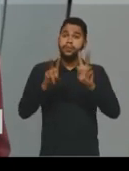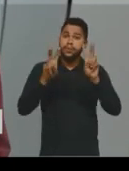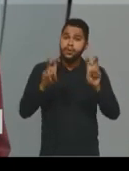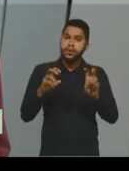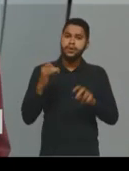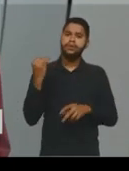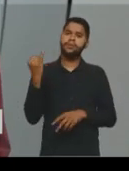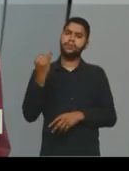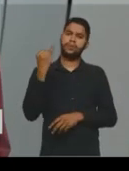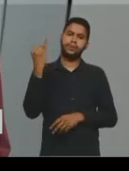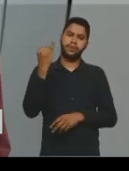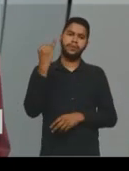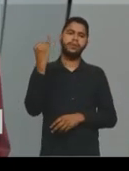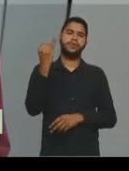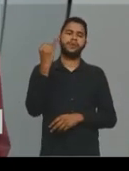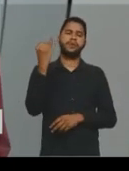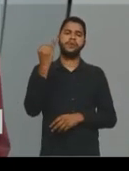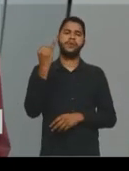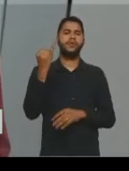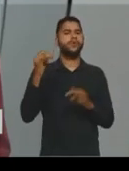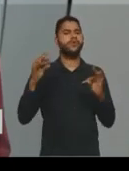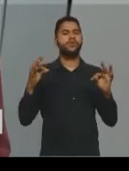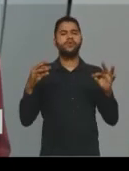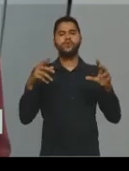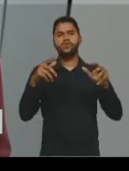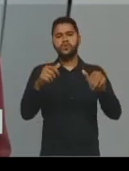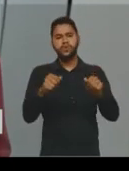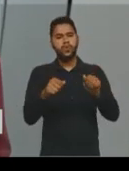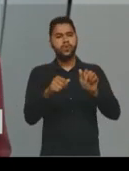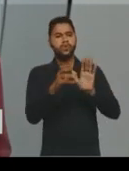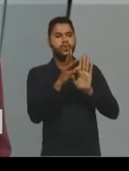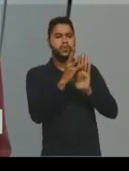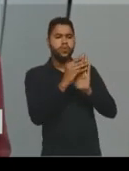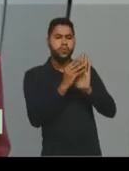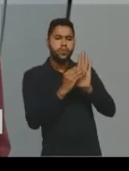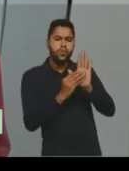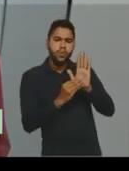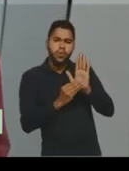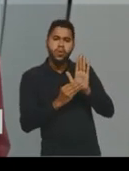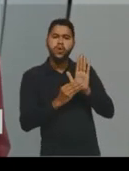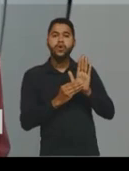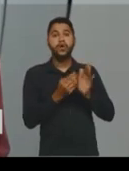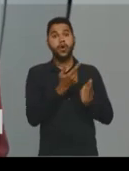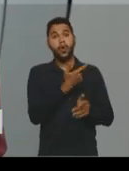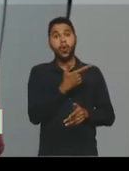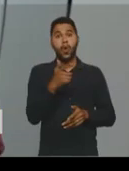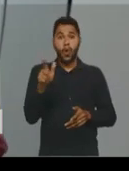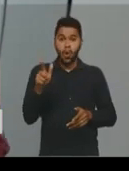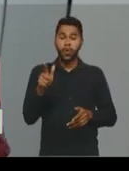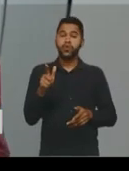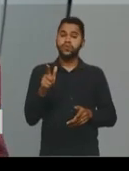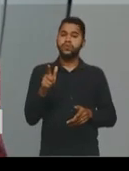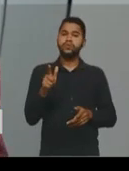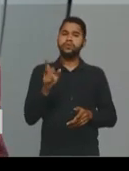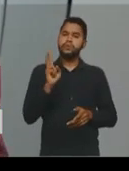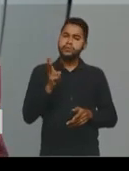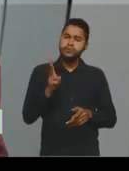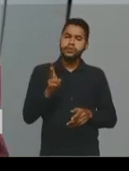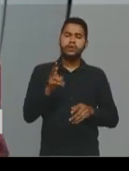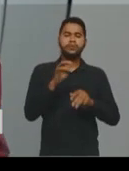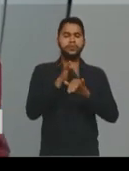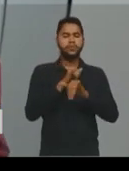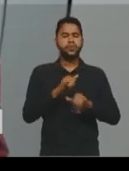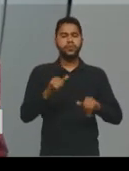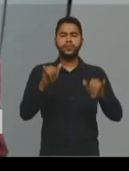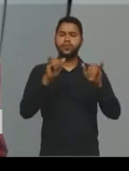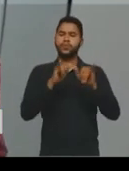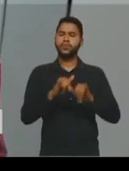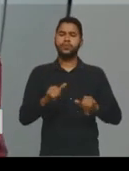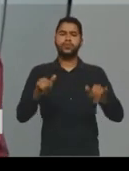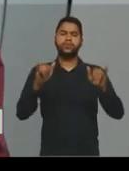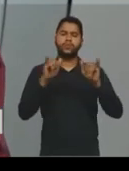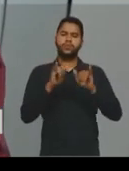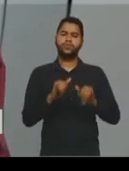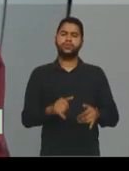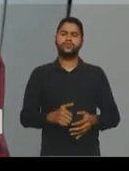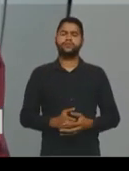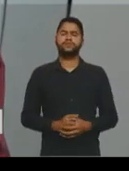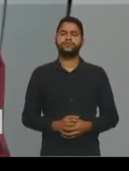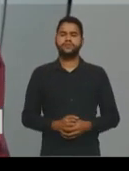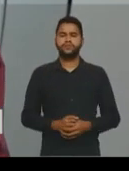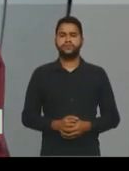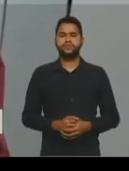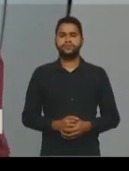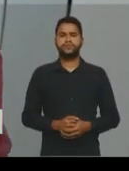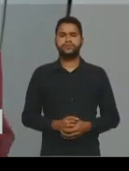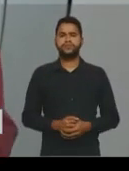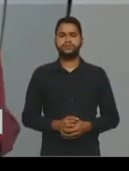importantes para todos os componentes, que é outro eixo também, que eu estou sempre citando os eixos do currículo. Formação integral